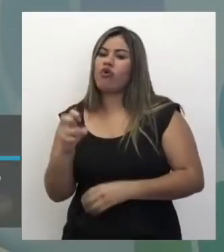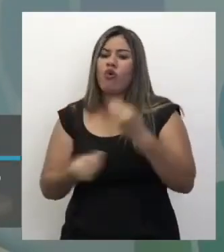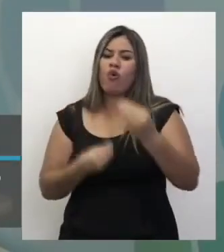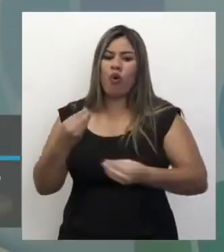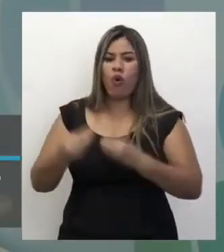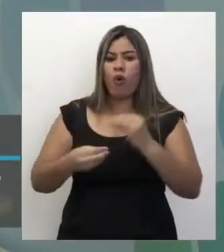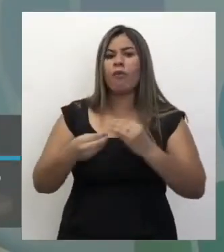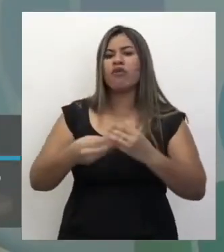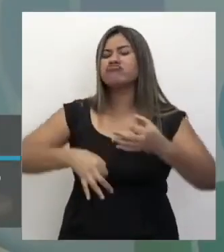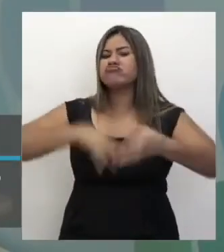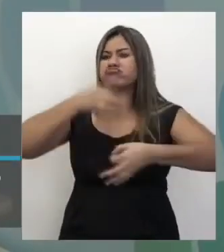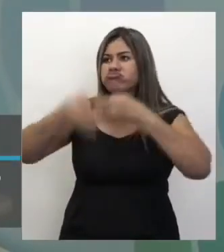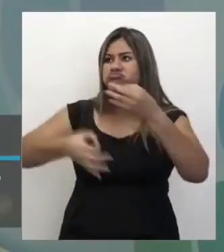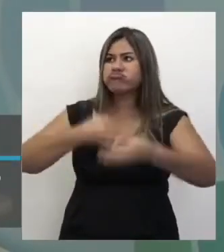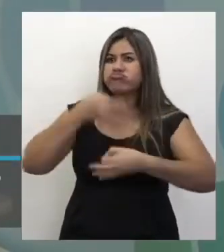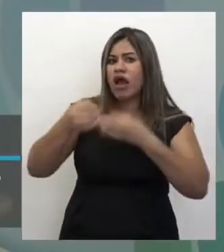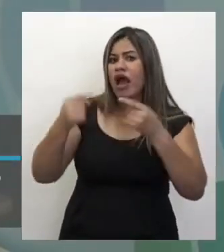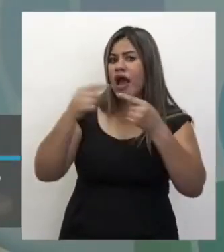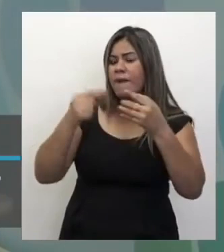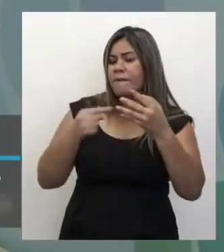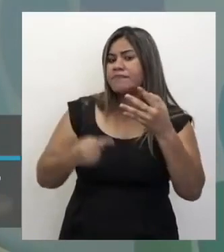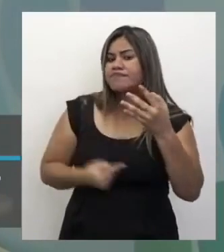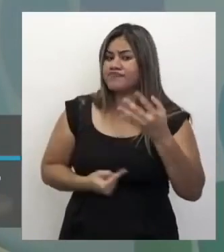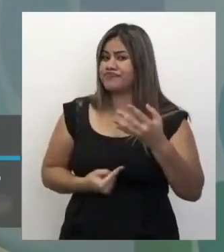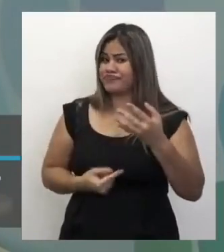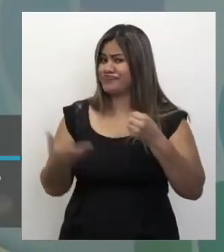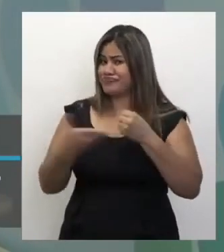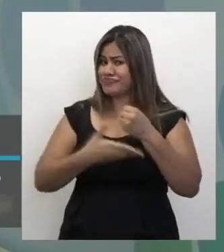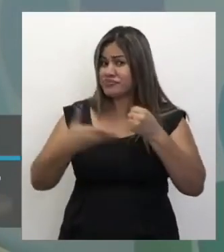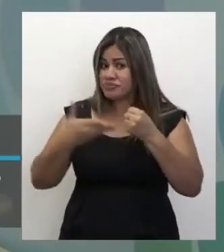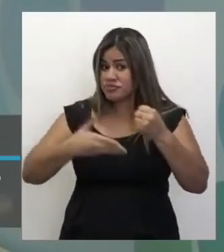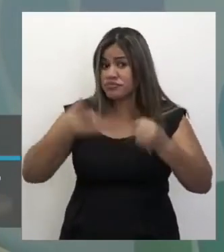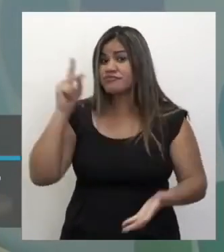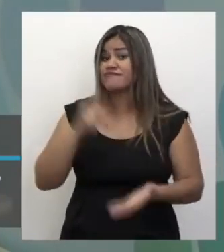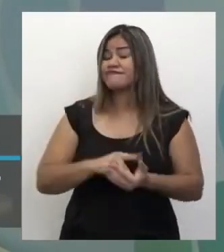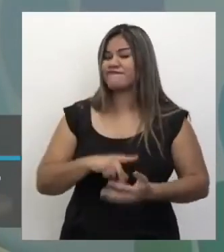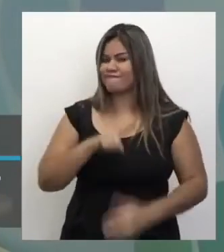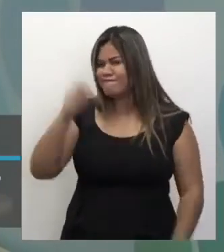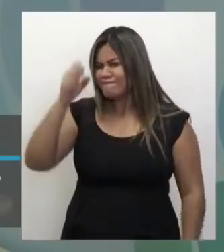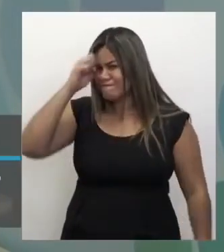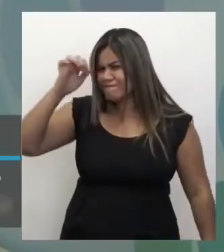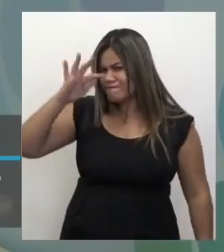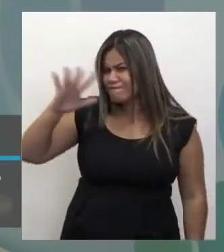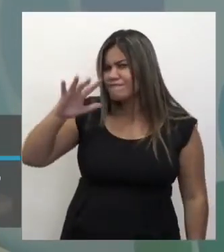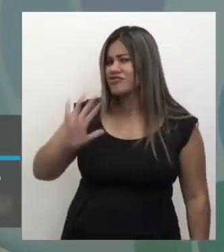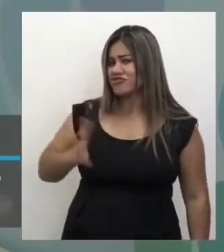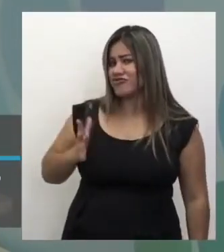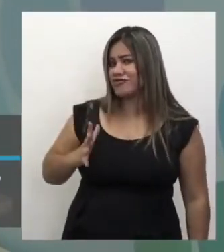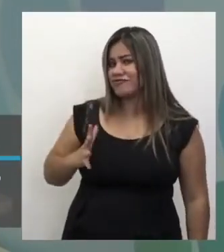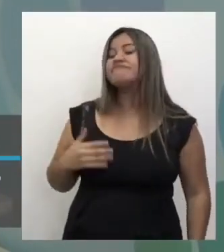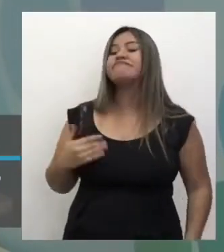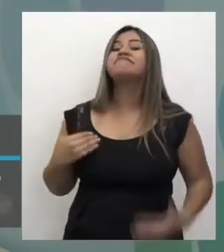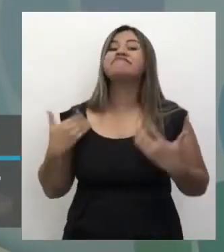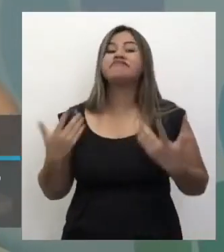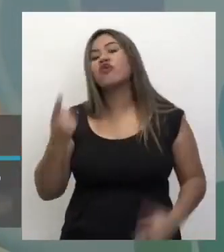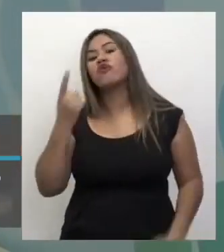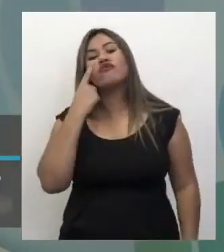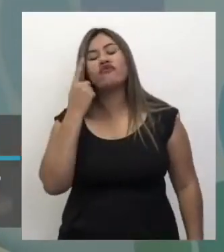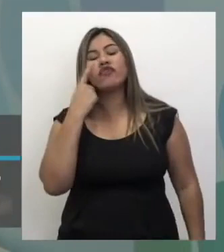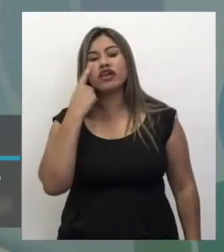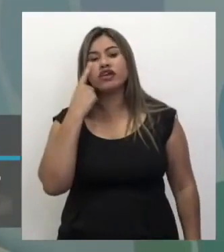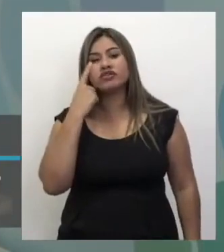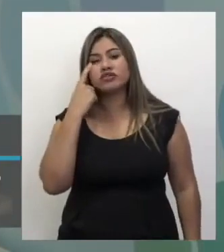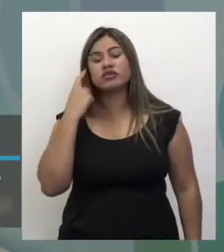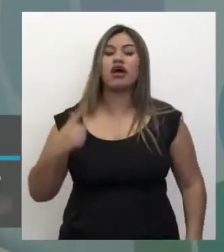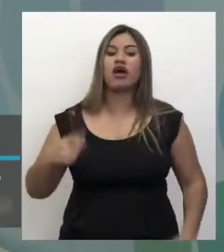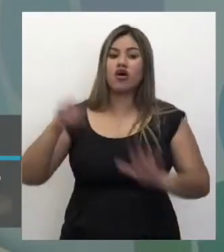que ela não traiu baseado nesse argumento de princípio? Você já se imaginou nessa posição? Então, veja bem, recorra